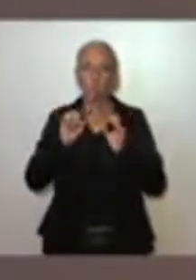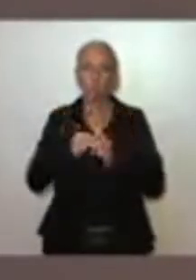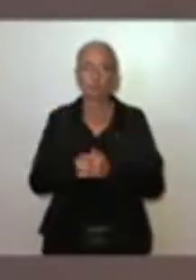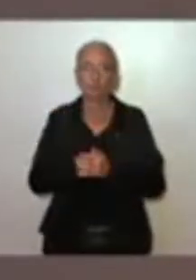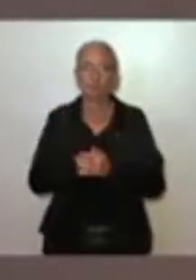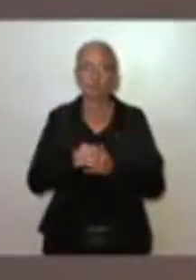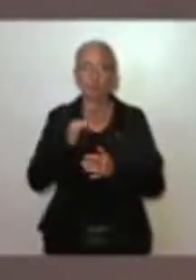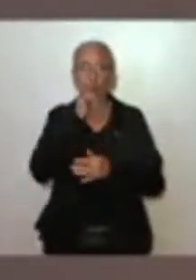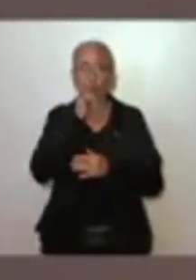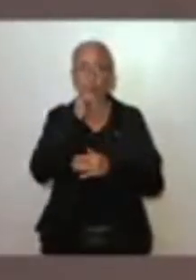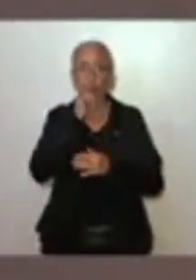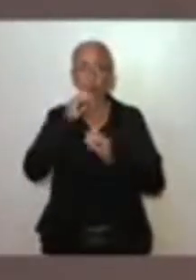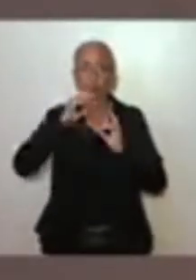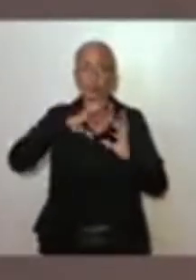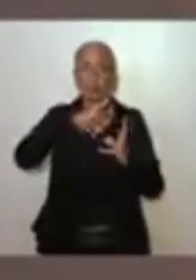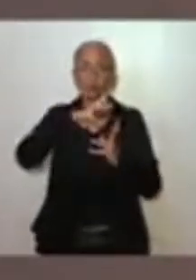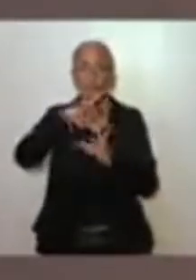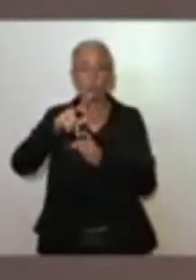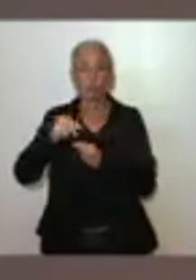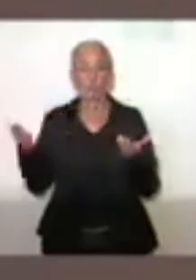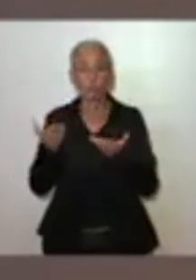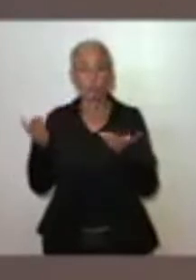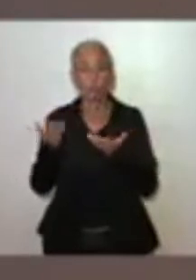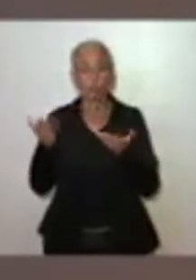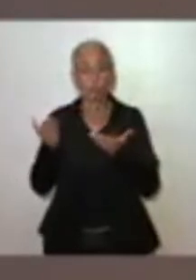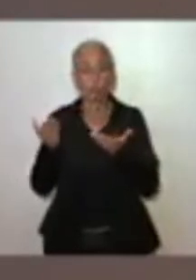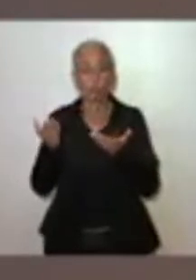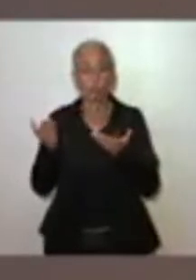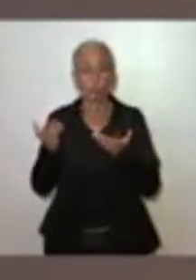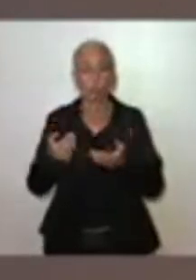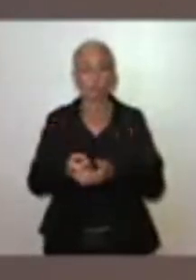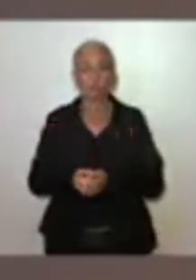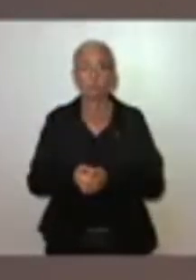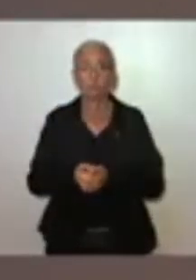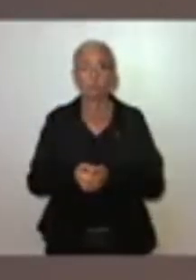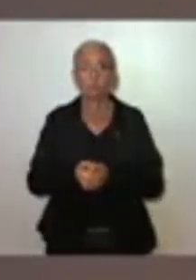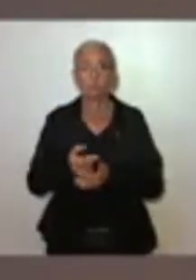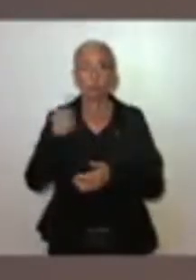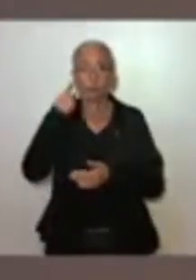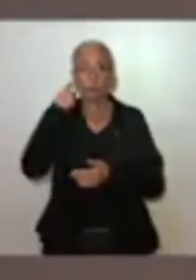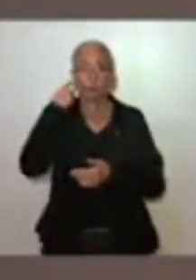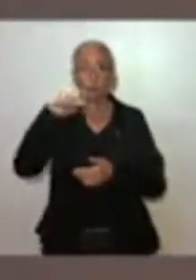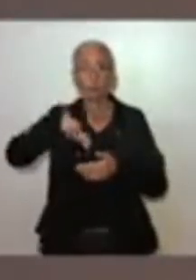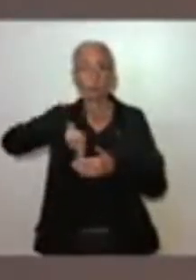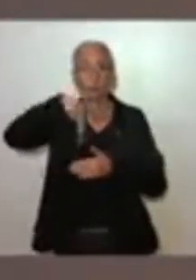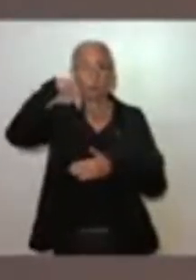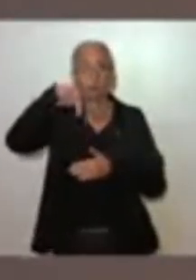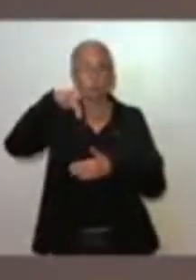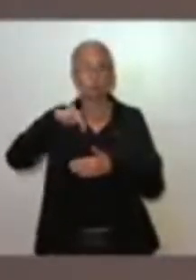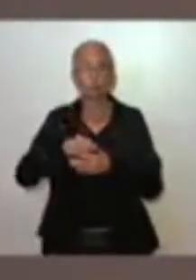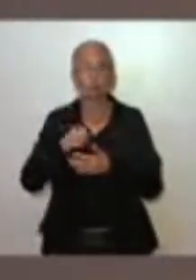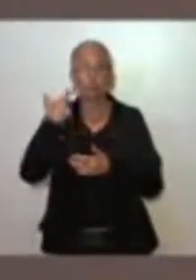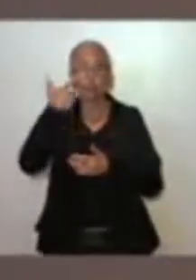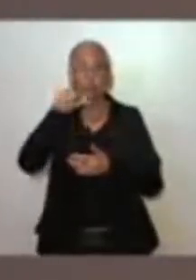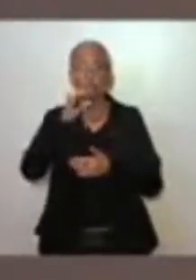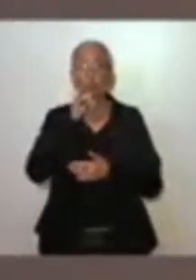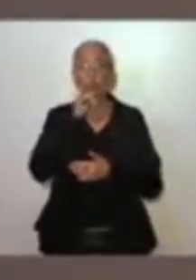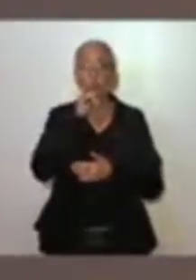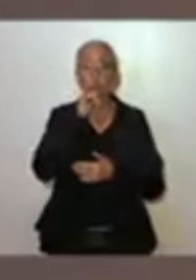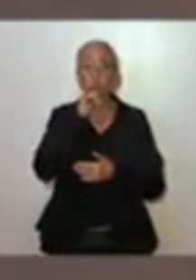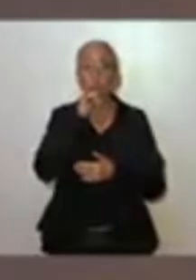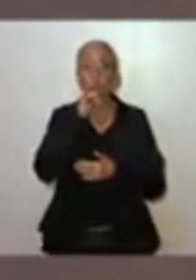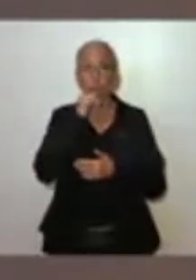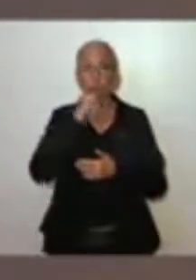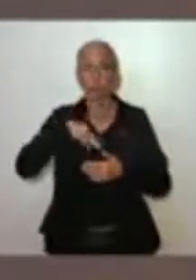típicos no mundo contemporâneo são por exemplo a Coreia do Norte e como outro exemplo a